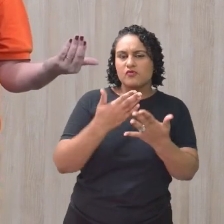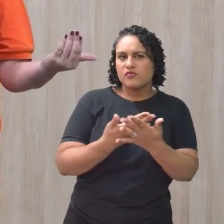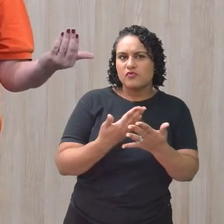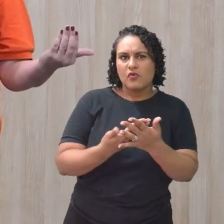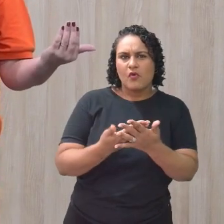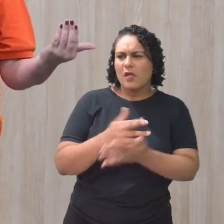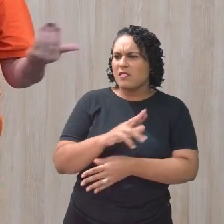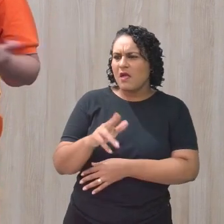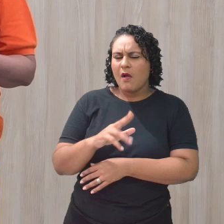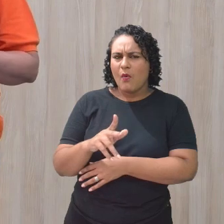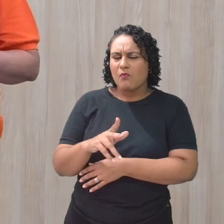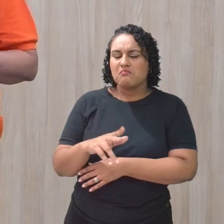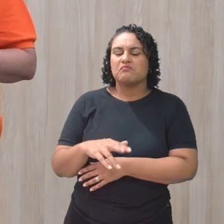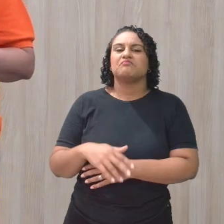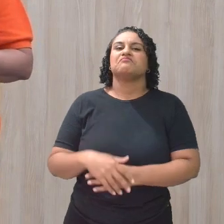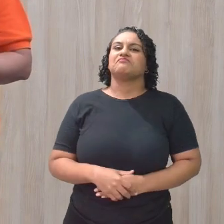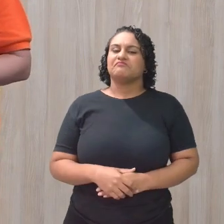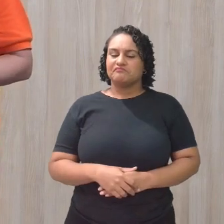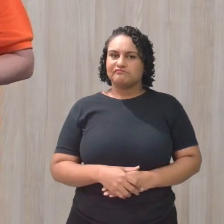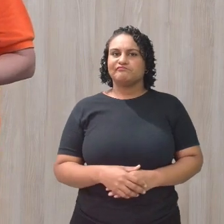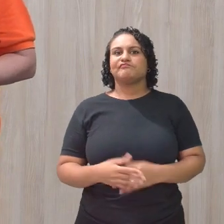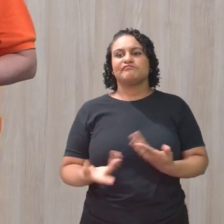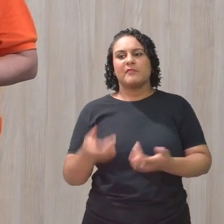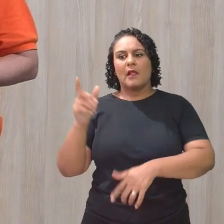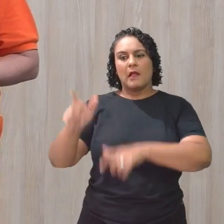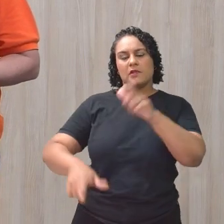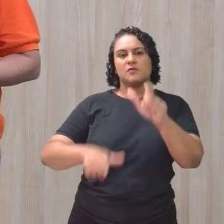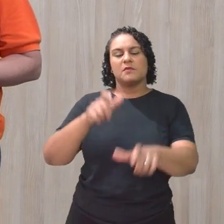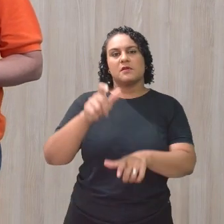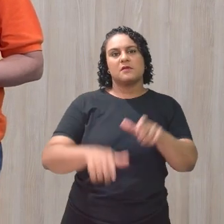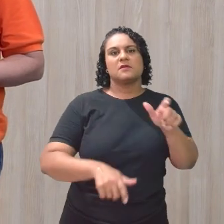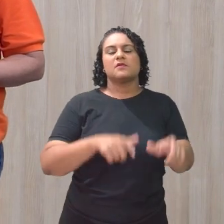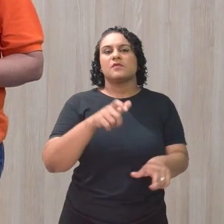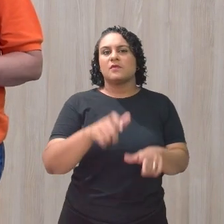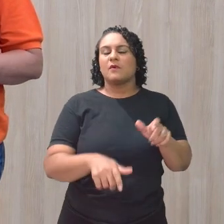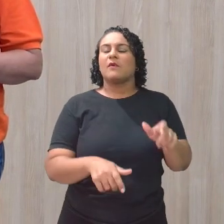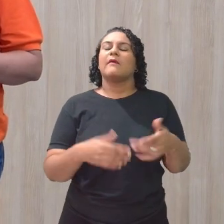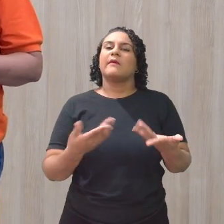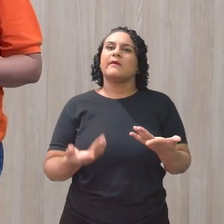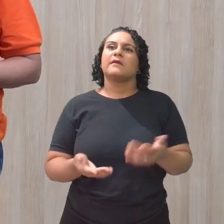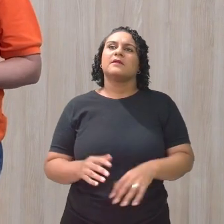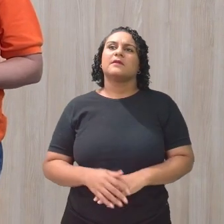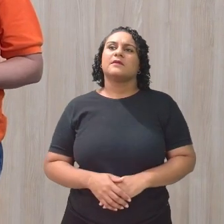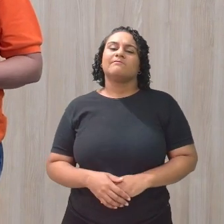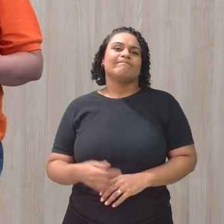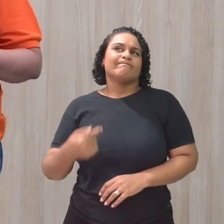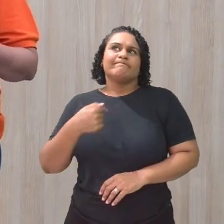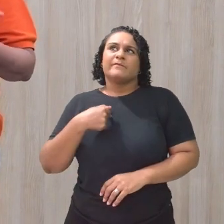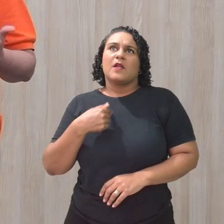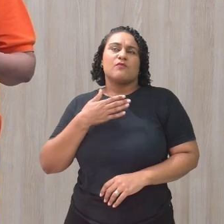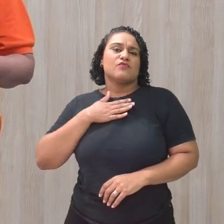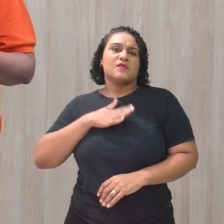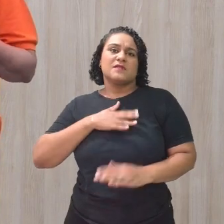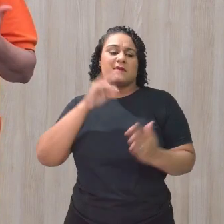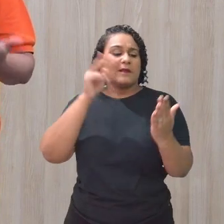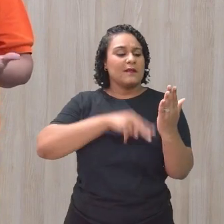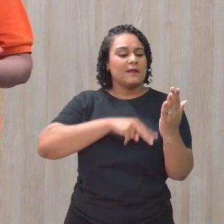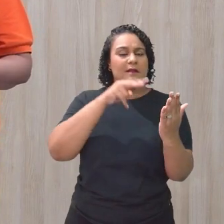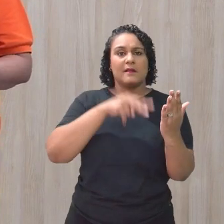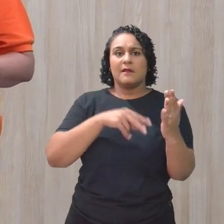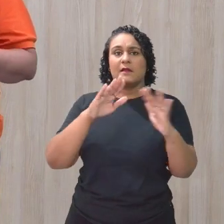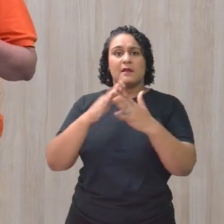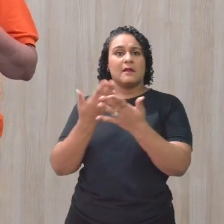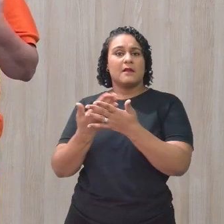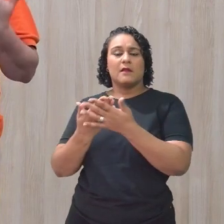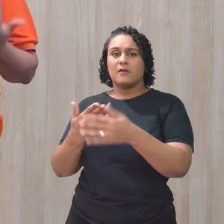para a escola, não é? E aí muitas pessoas dizem assim, na sua simplicidade, eu não sei ler, eu não fui para a escola,